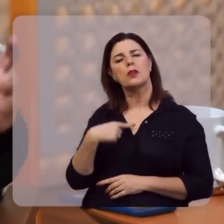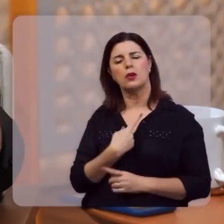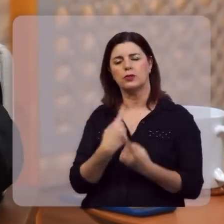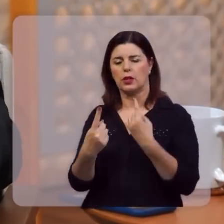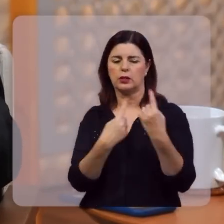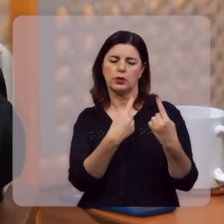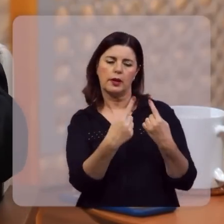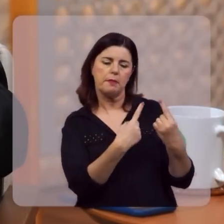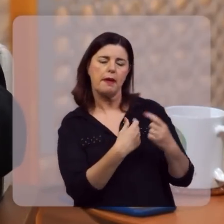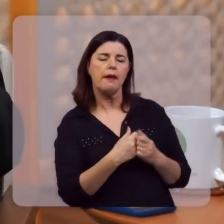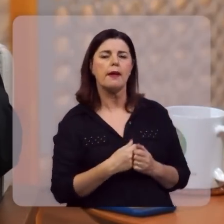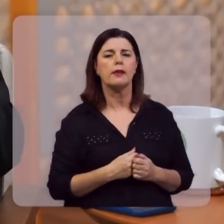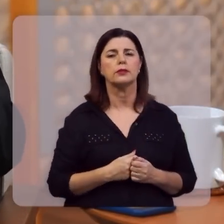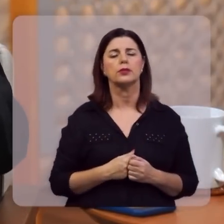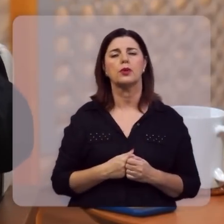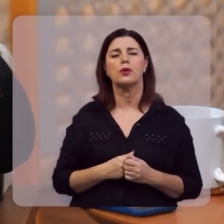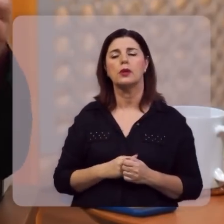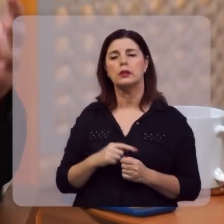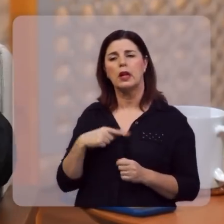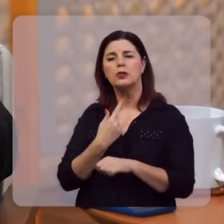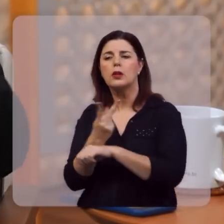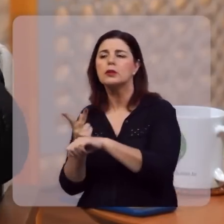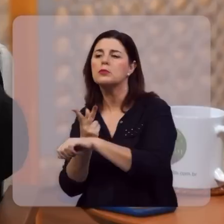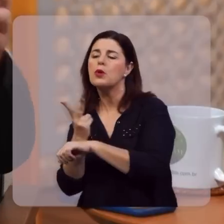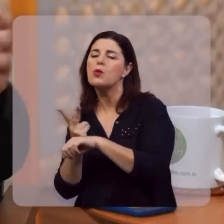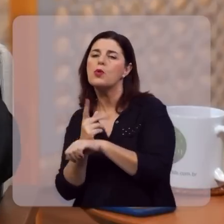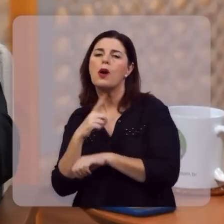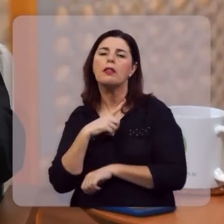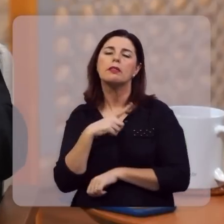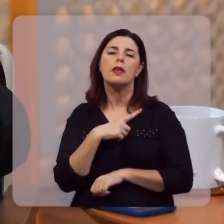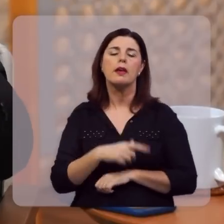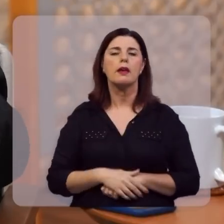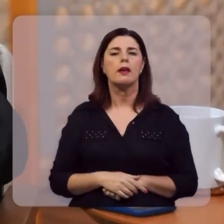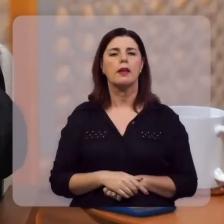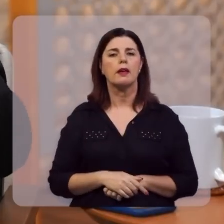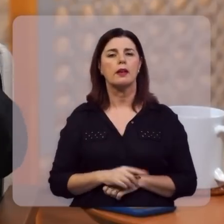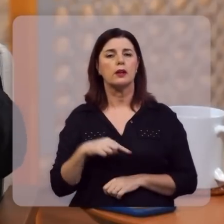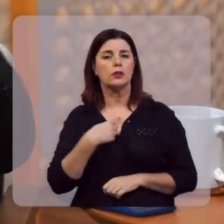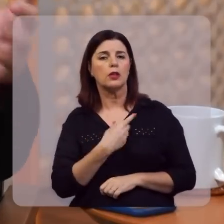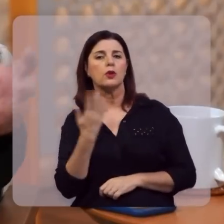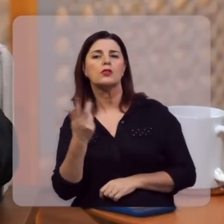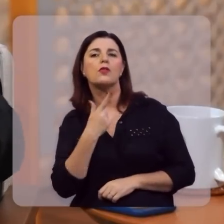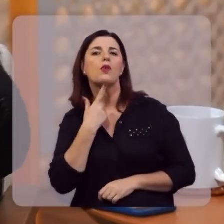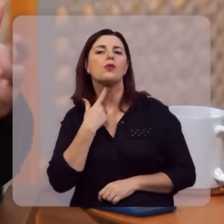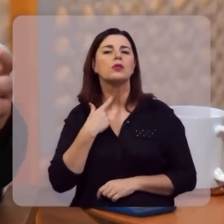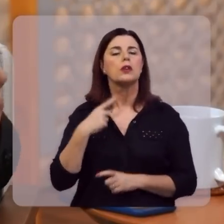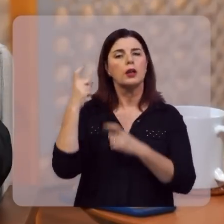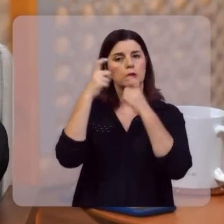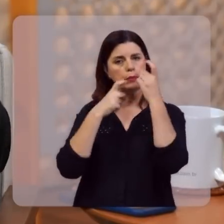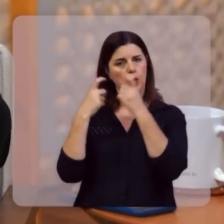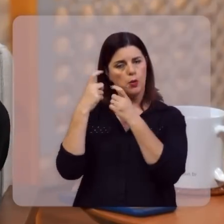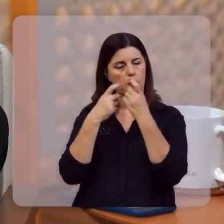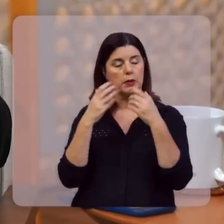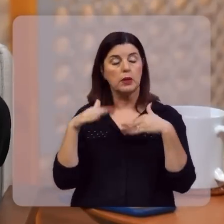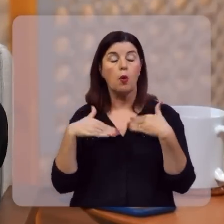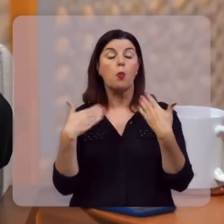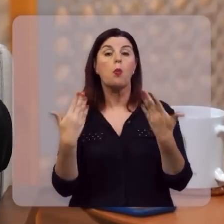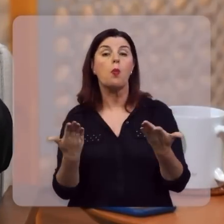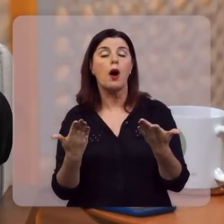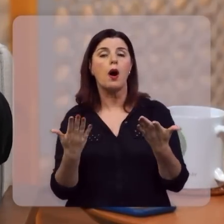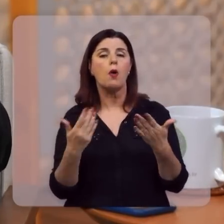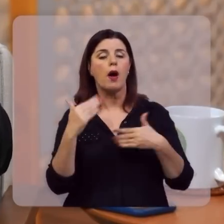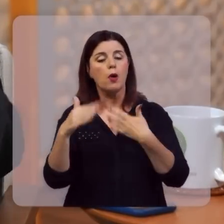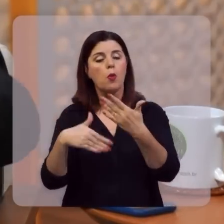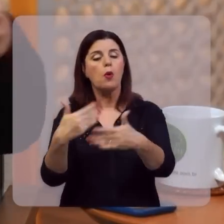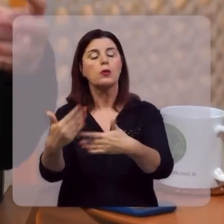nossos relacionamentos, nas buscas que a gente tem, né, nas nossas ambições e preocupações? Qual que é